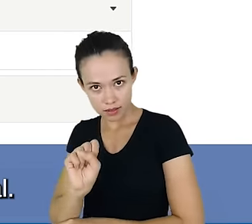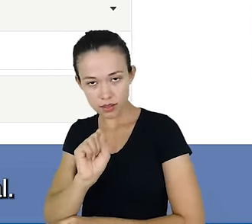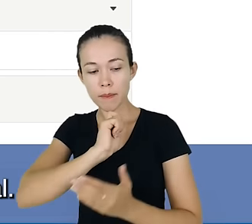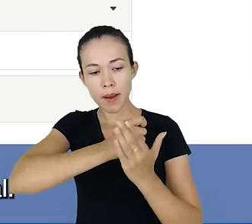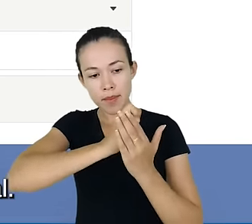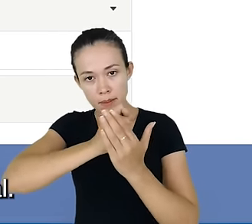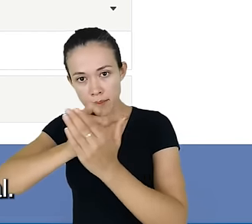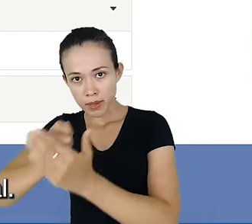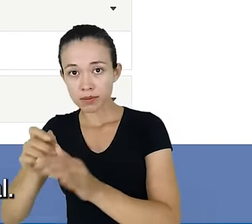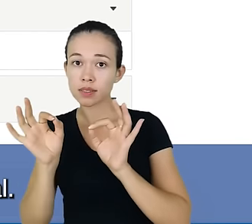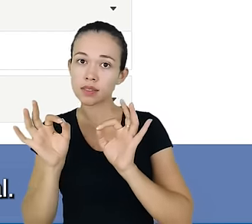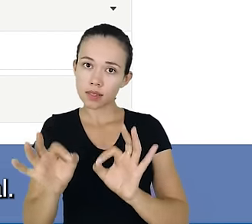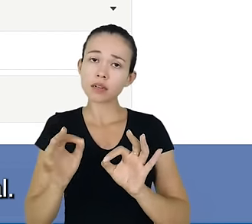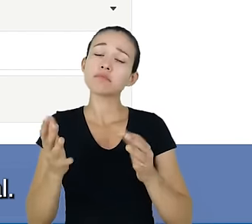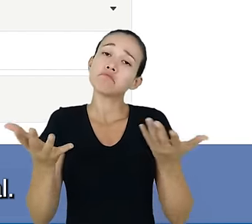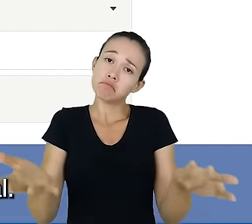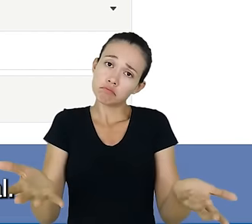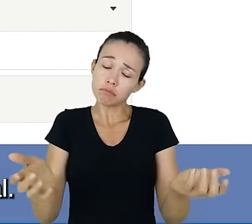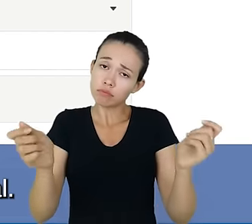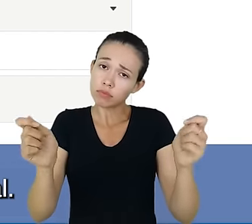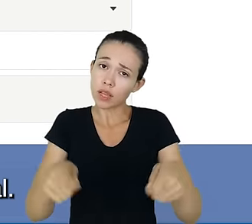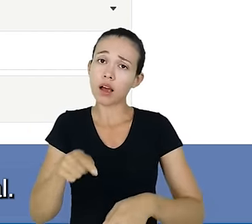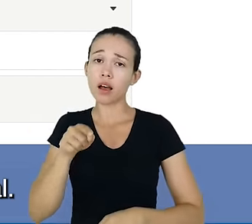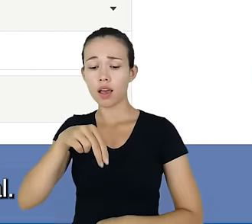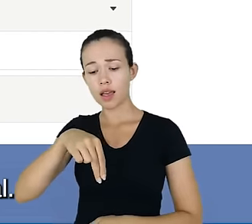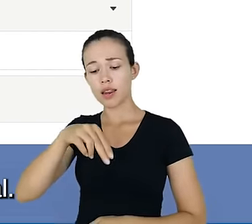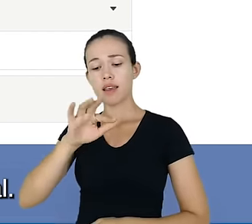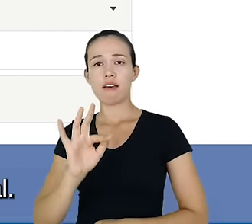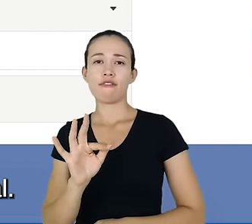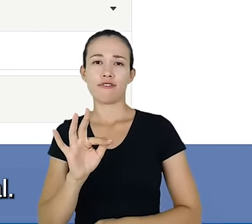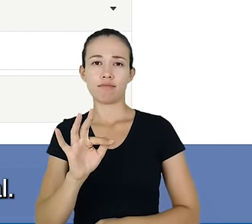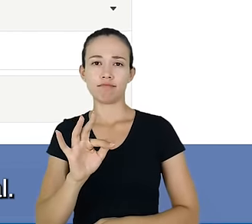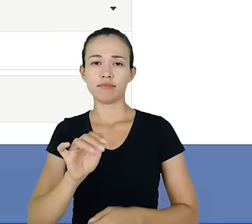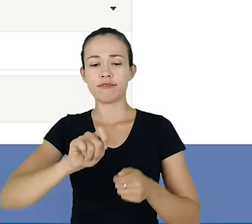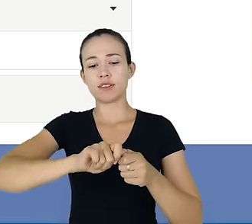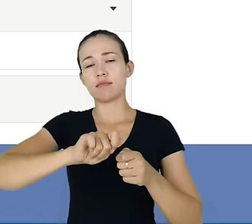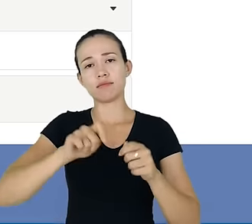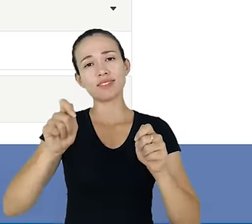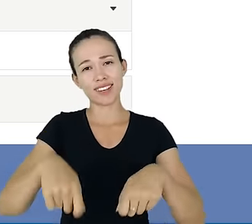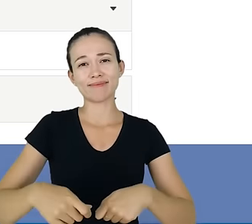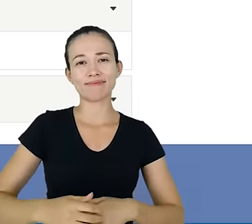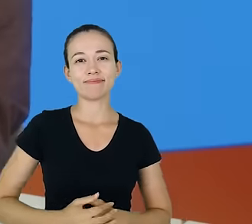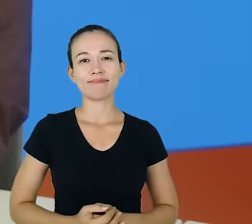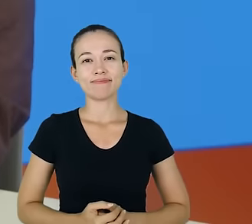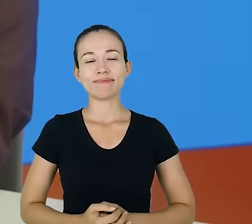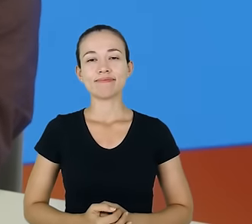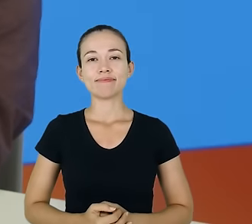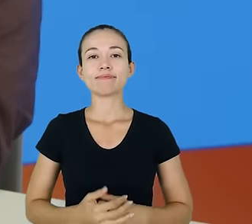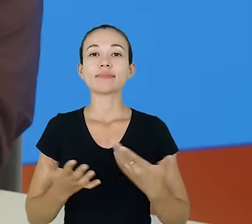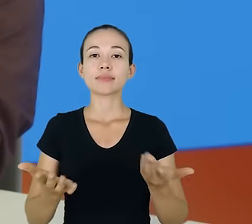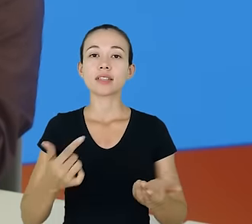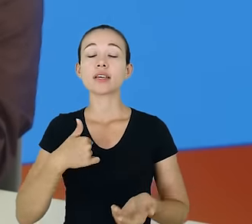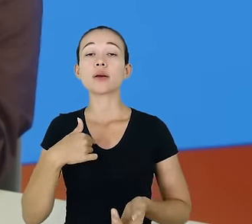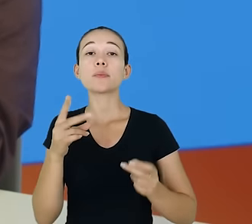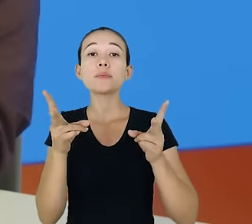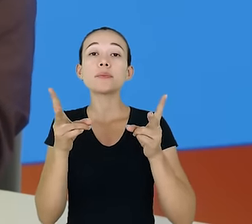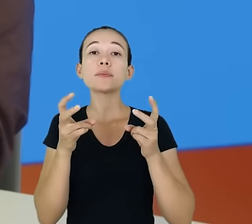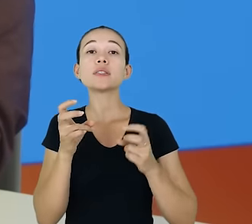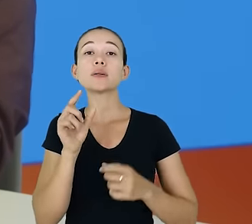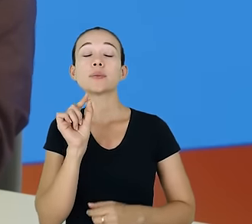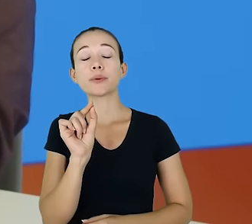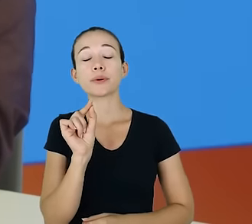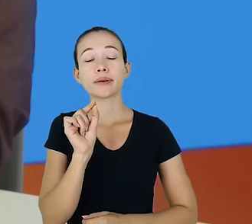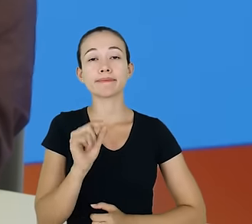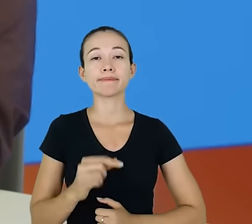e eles estão aptos aí a emitir a nota fiscal daí eu acho que eu percebo aí é uma uma